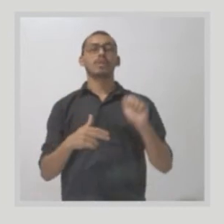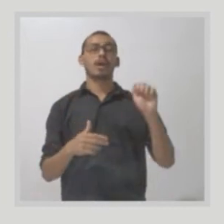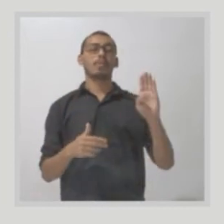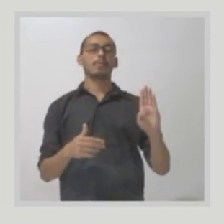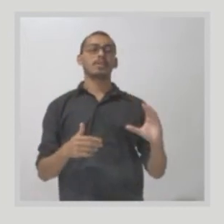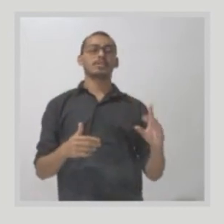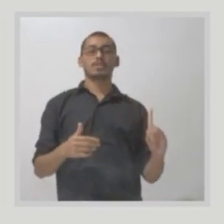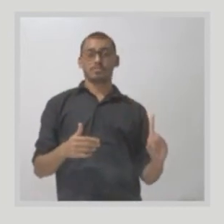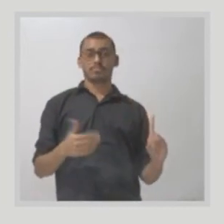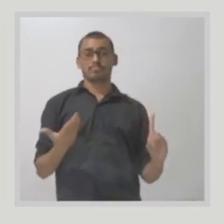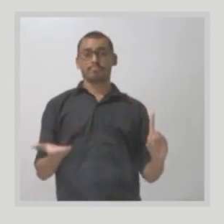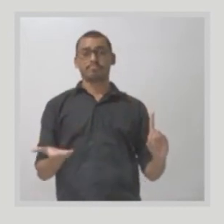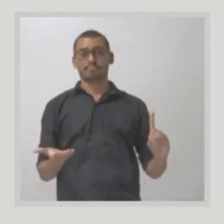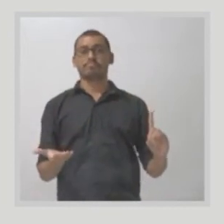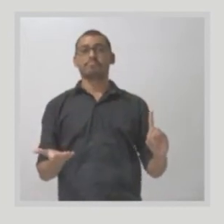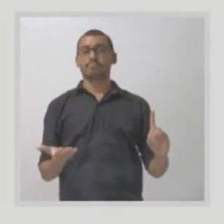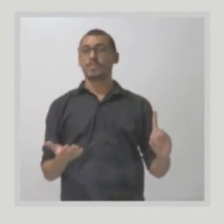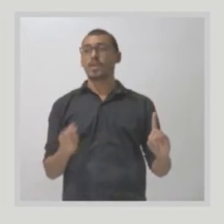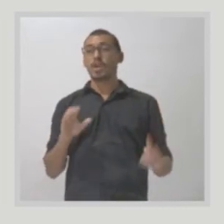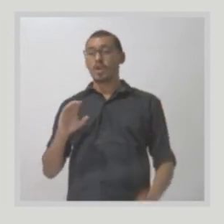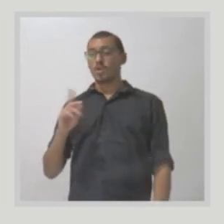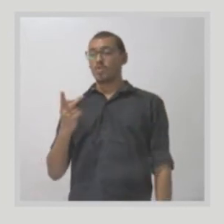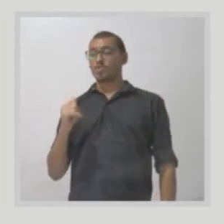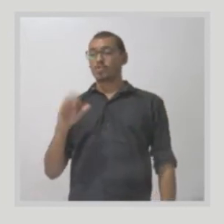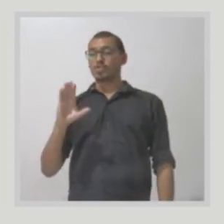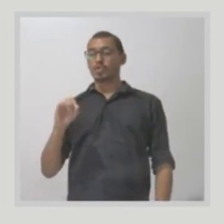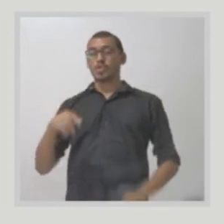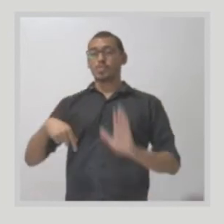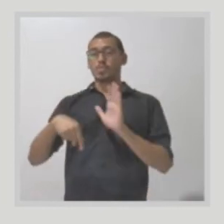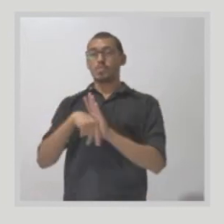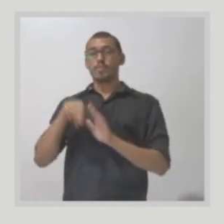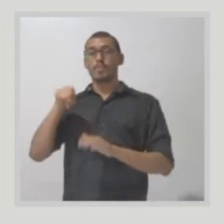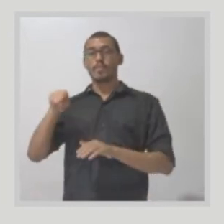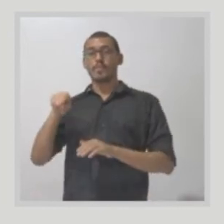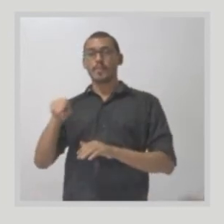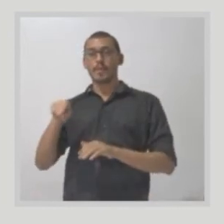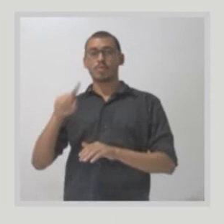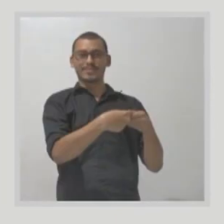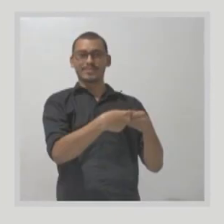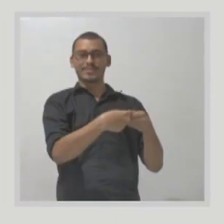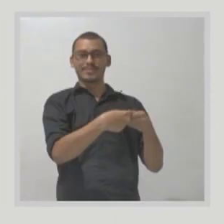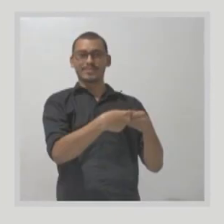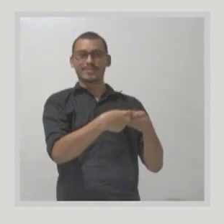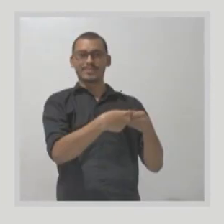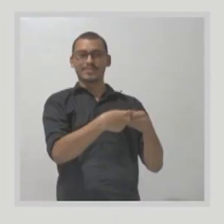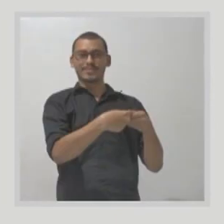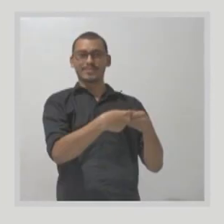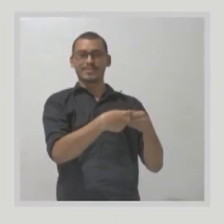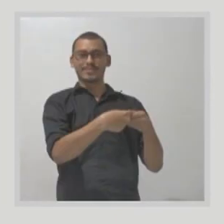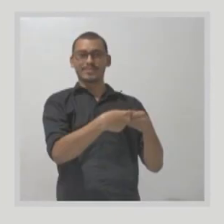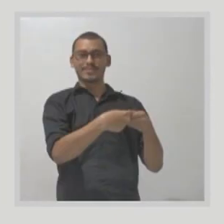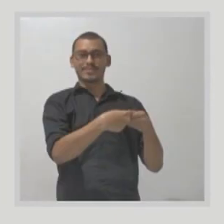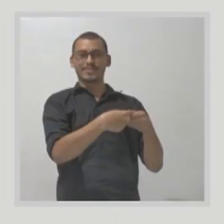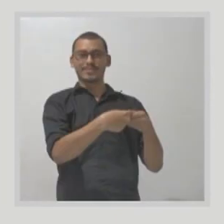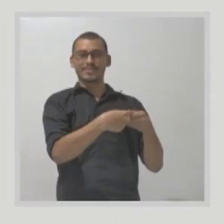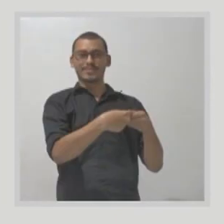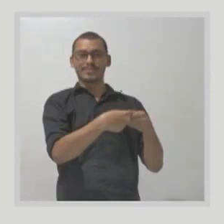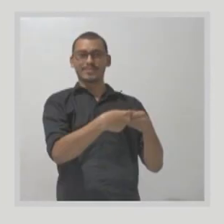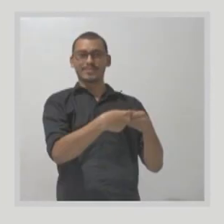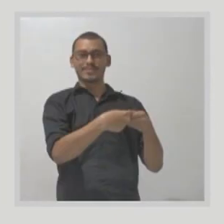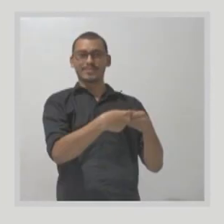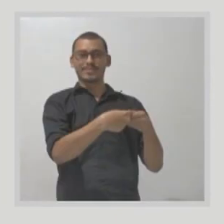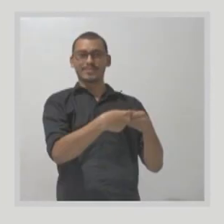O Chico Bento, que é um personagem do Maurício de Souza muito famoso, é muito conhecido o quê? Pelo seu